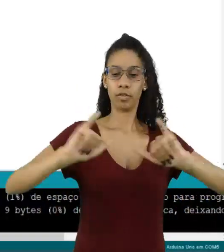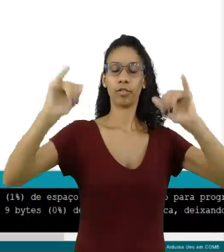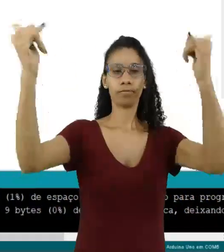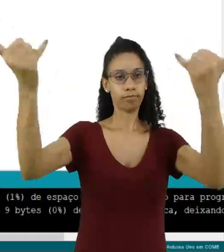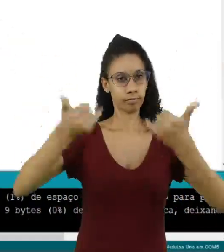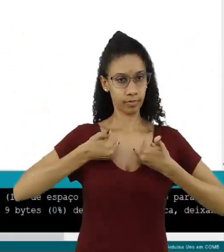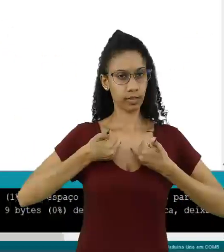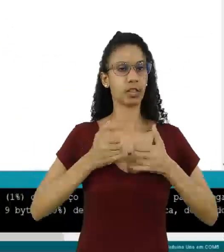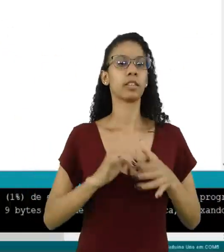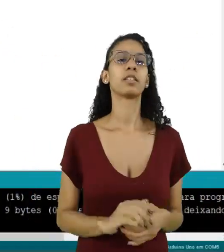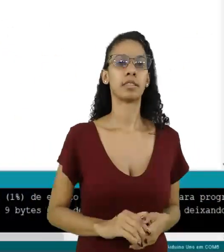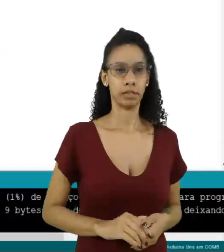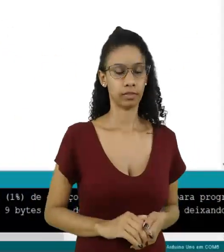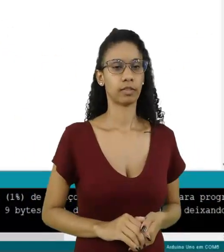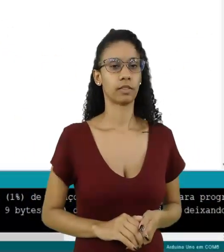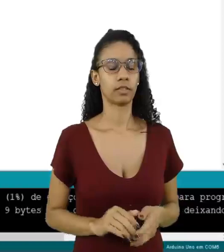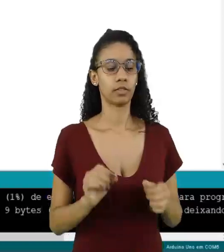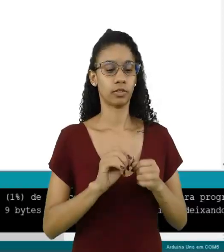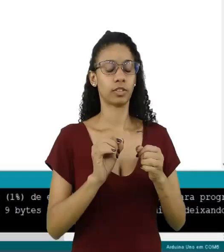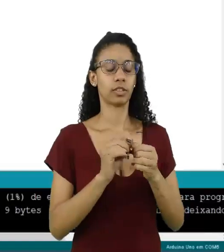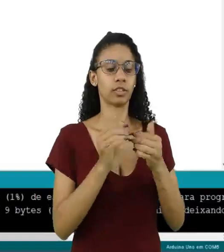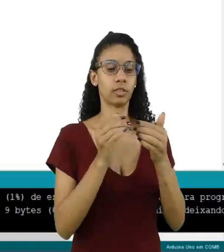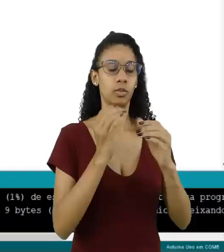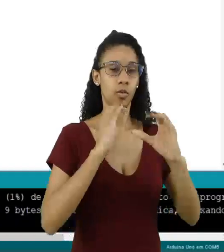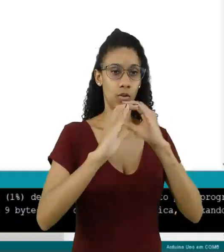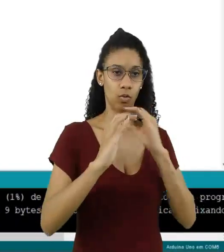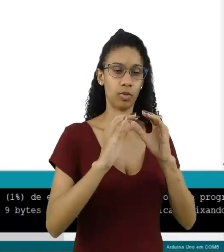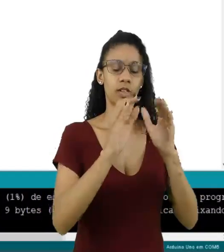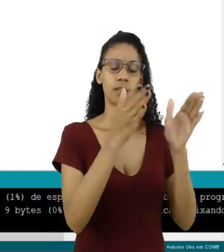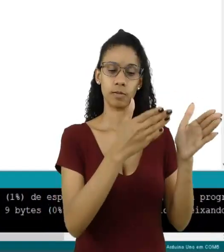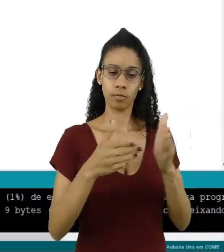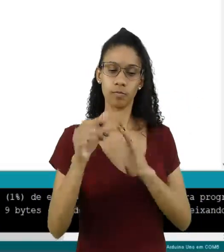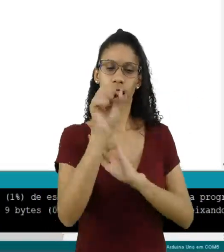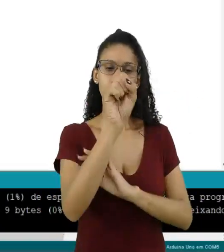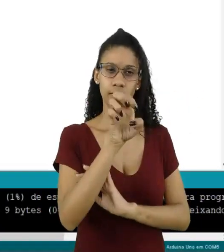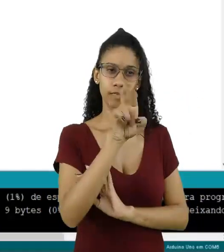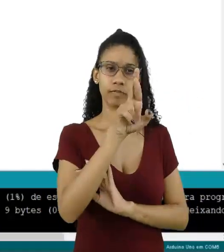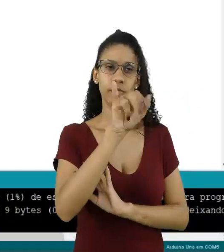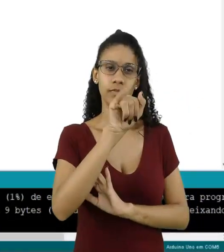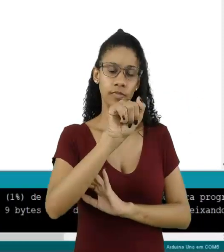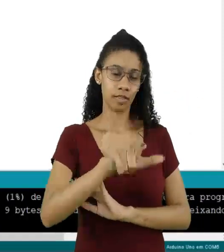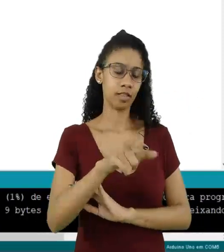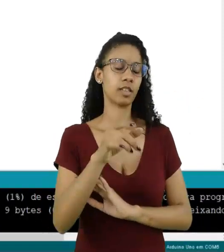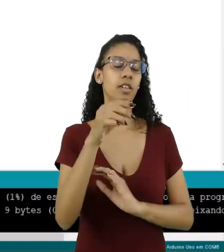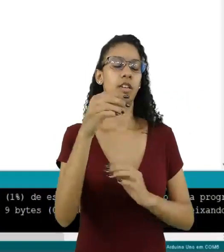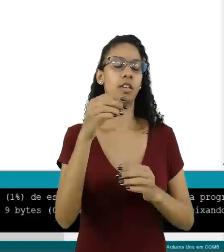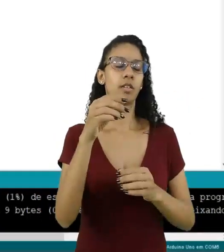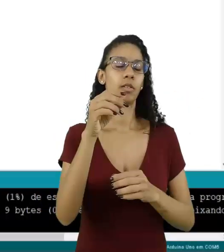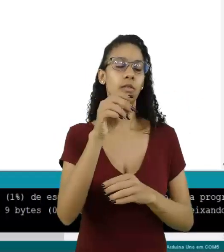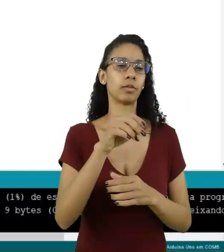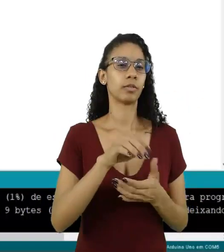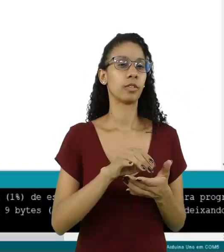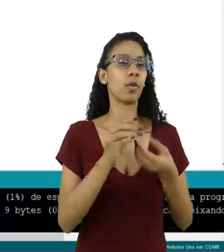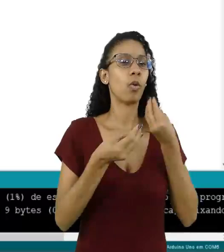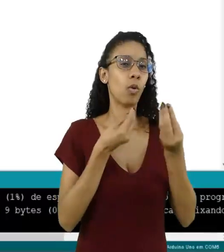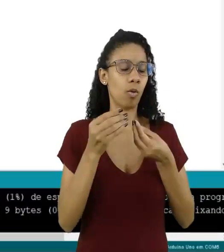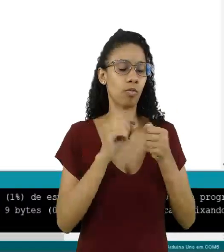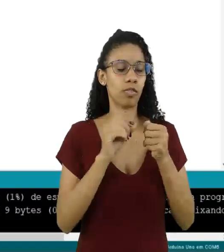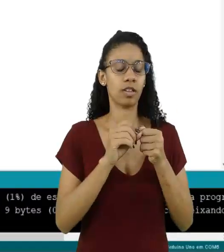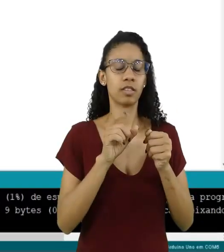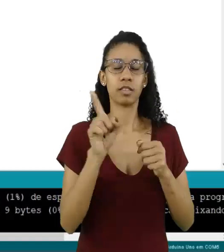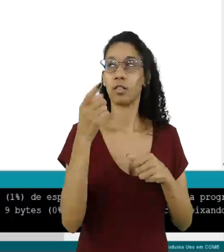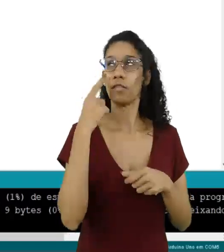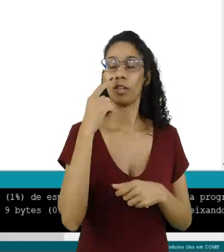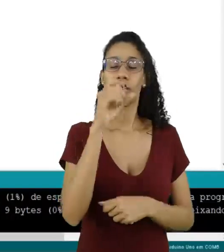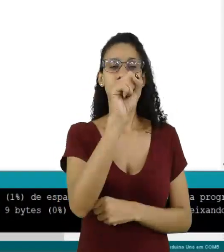isso, eu vou abrir uma comunicação serial com o meu Arduino. Então, eu posso vir aqui e simplesmente